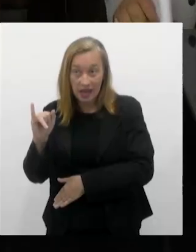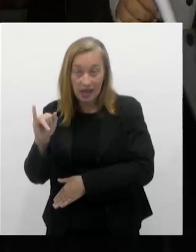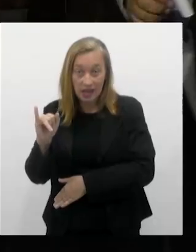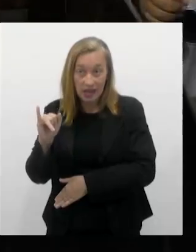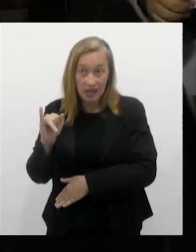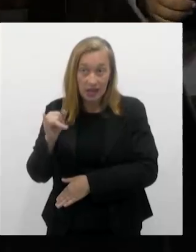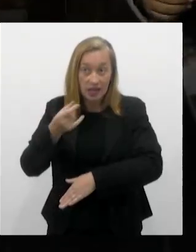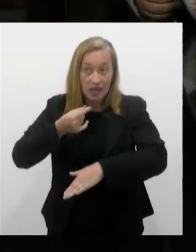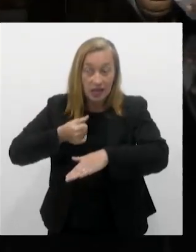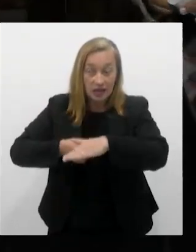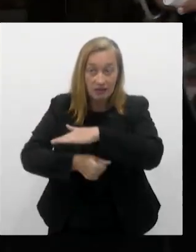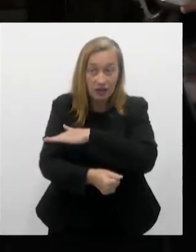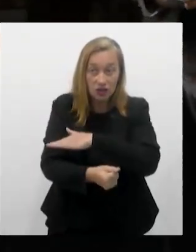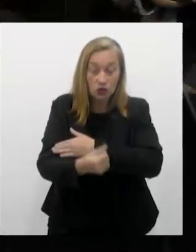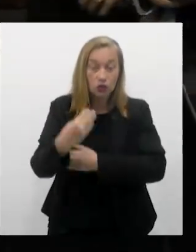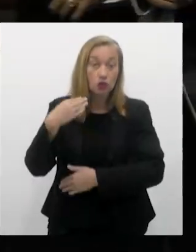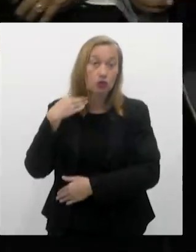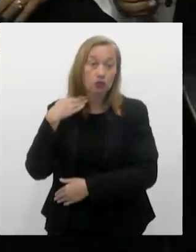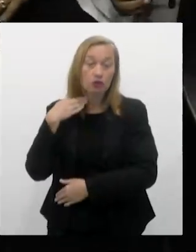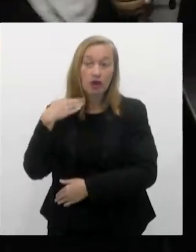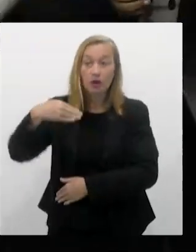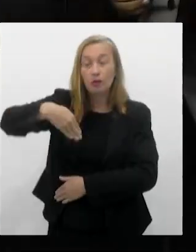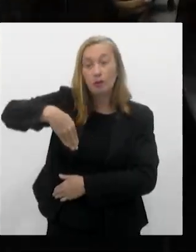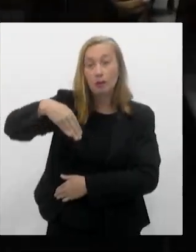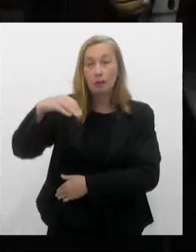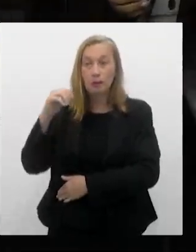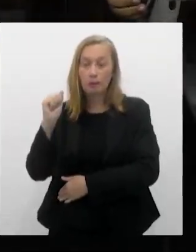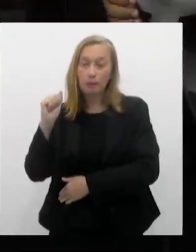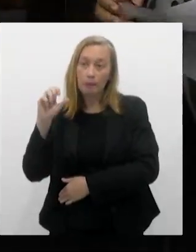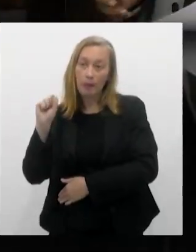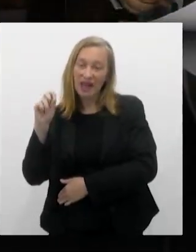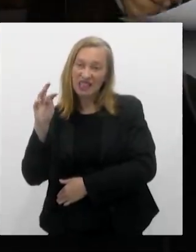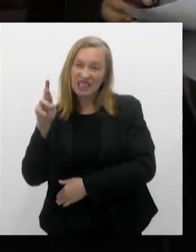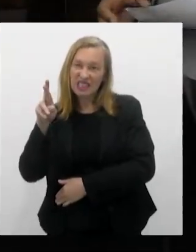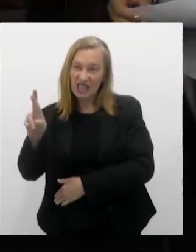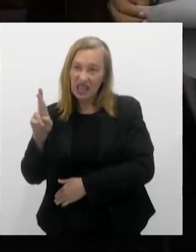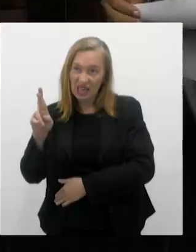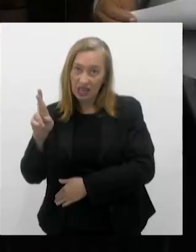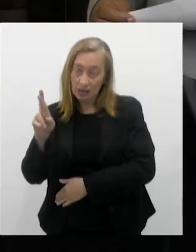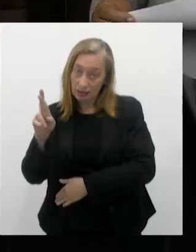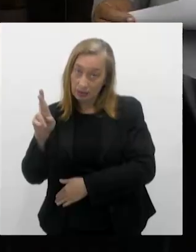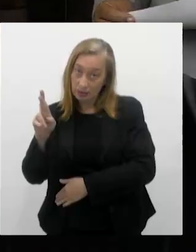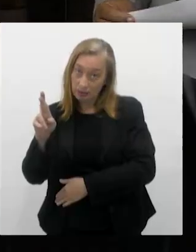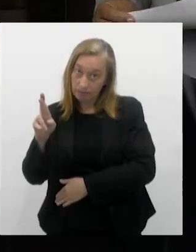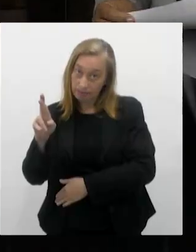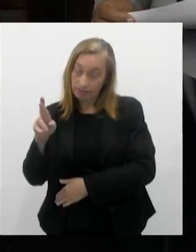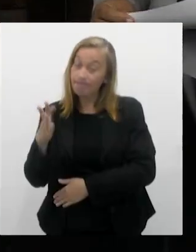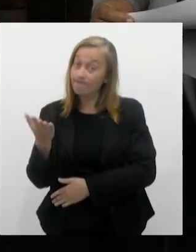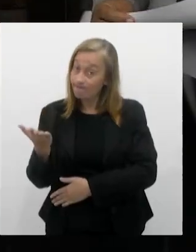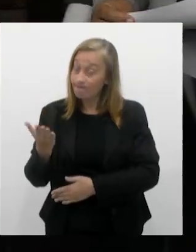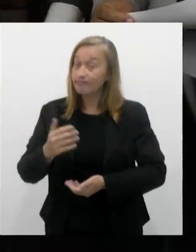Banco Master, um banco de terceira linha